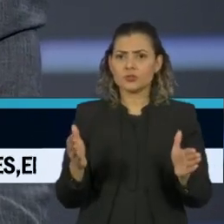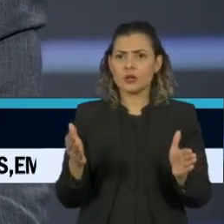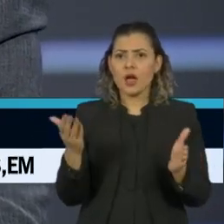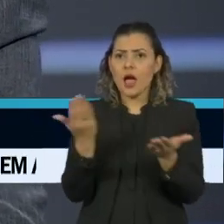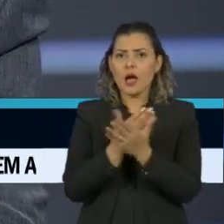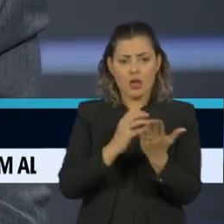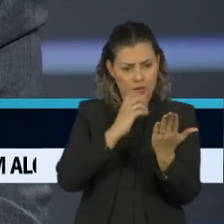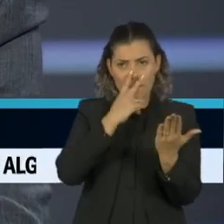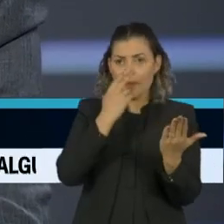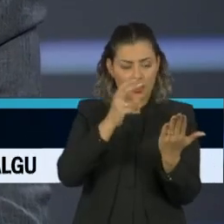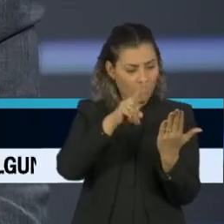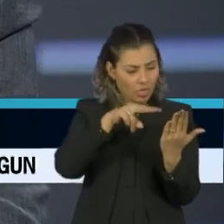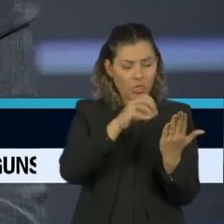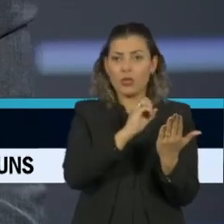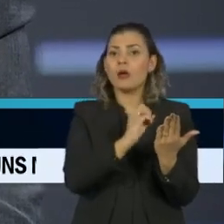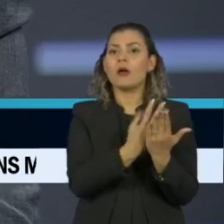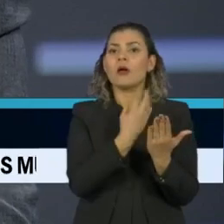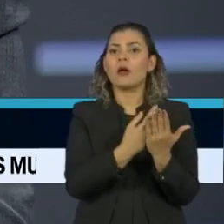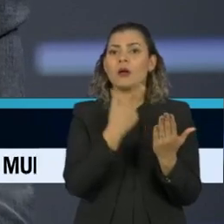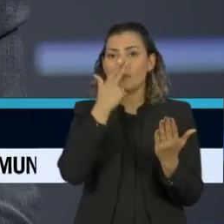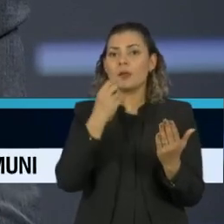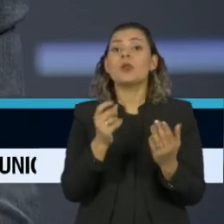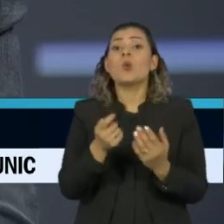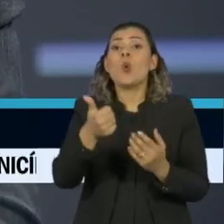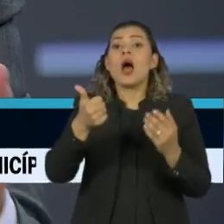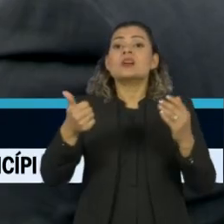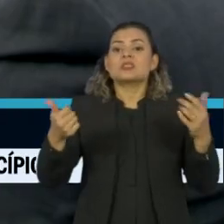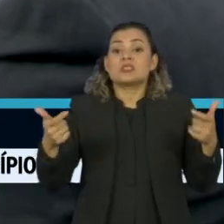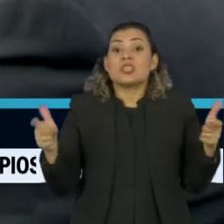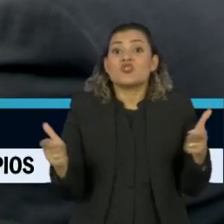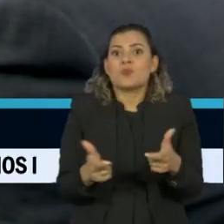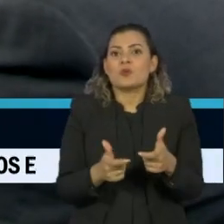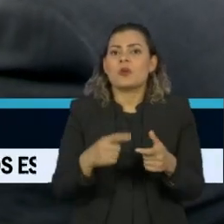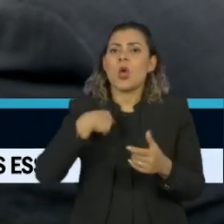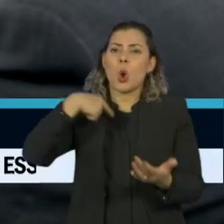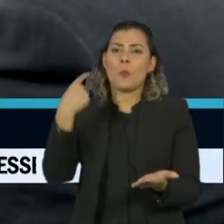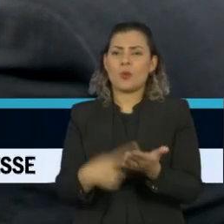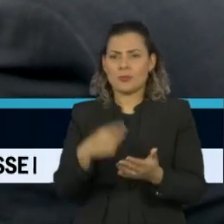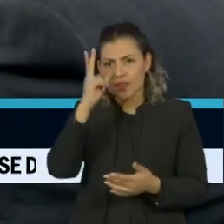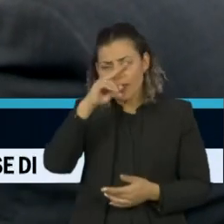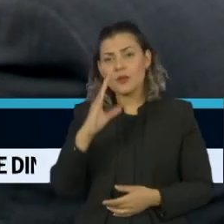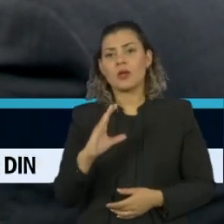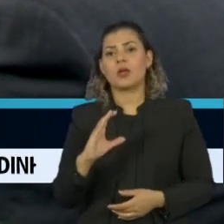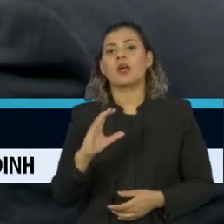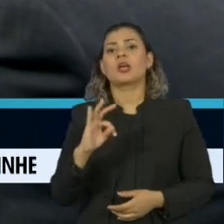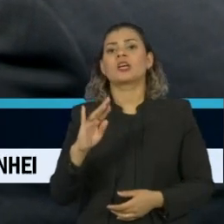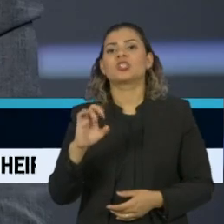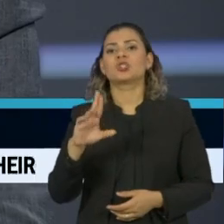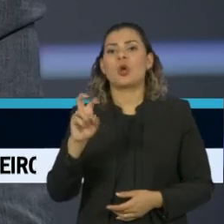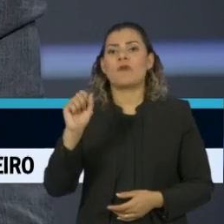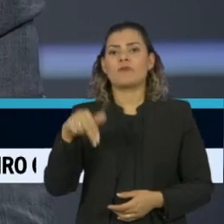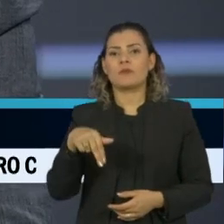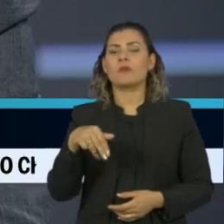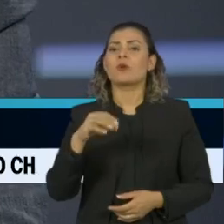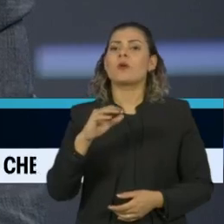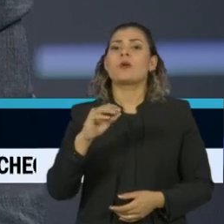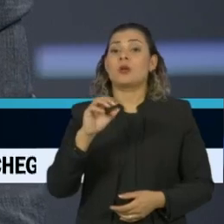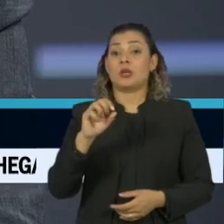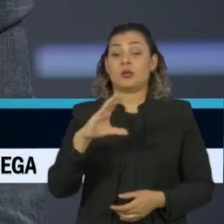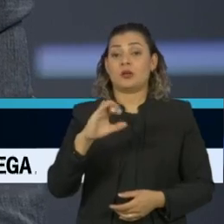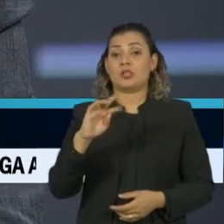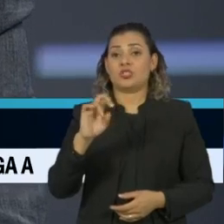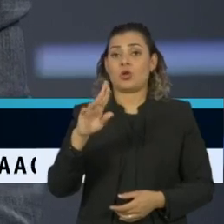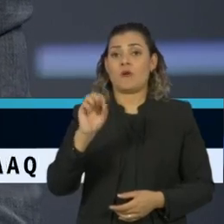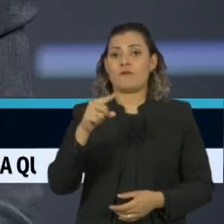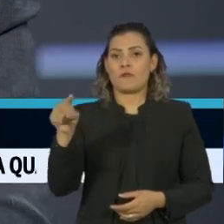com analfabetismo eu vou quase terminar com analfabetismo e ser um grande compromisso uma vez o cristovam buarque quando foi cantar apresenta